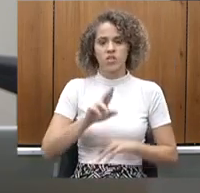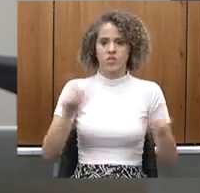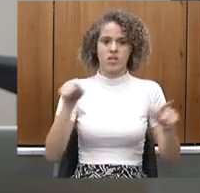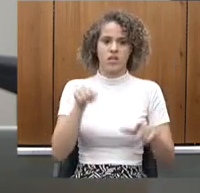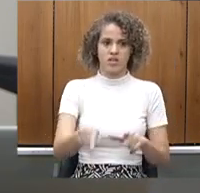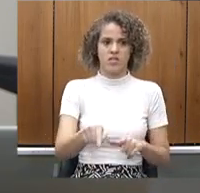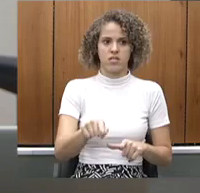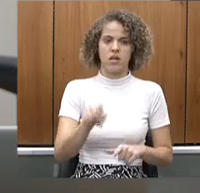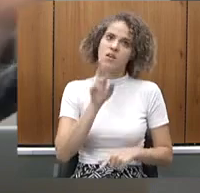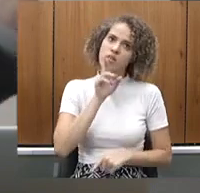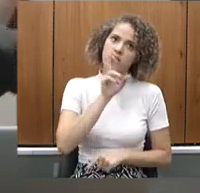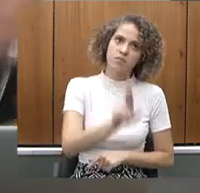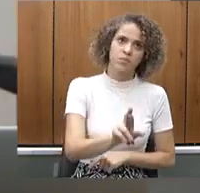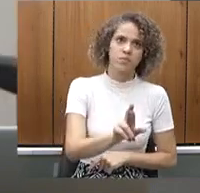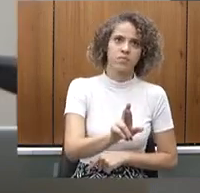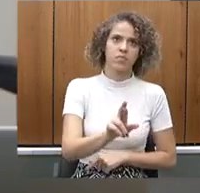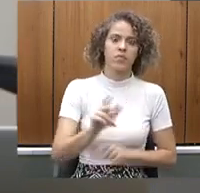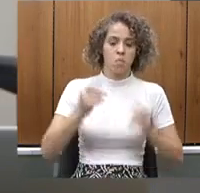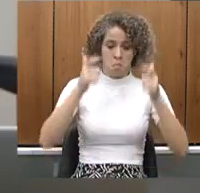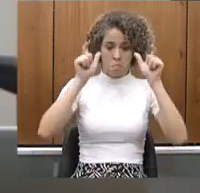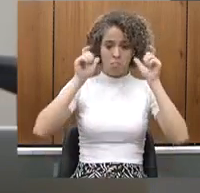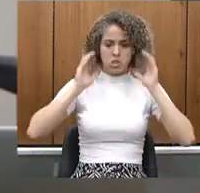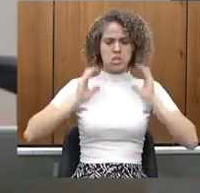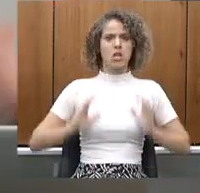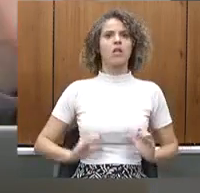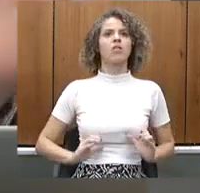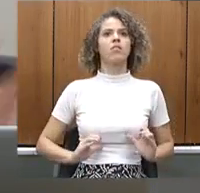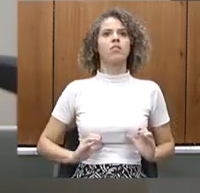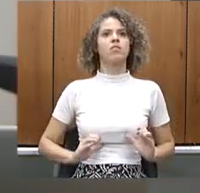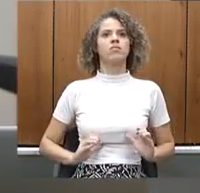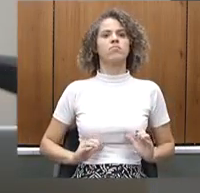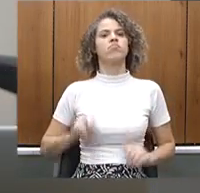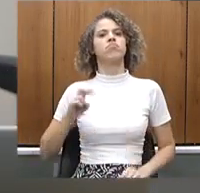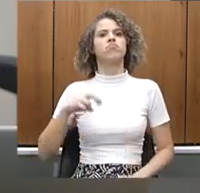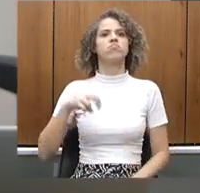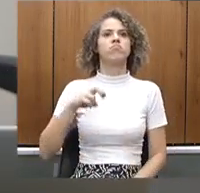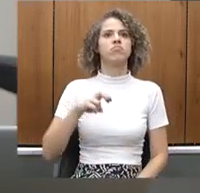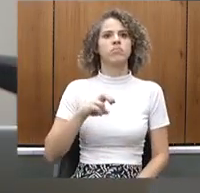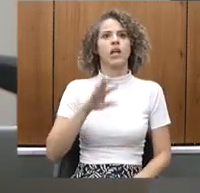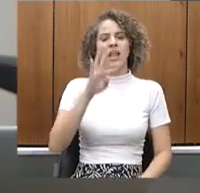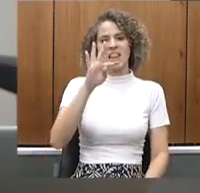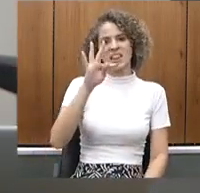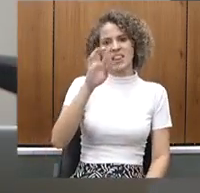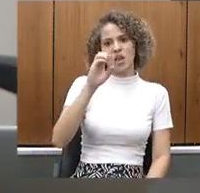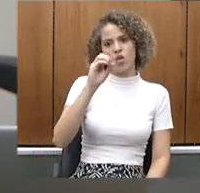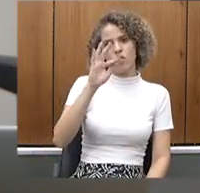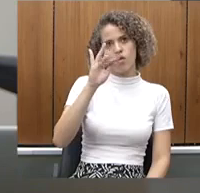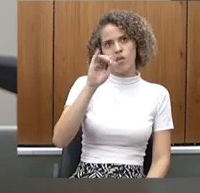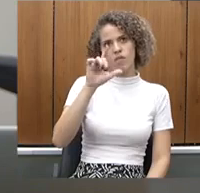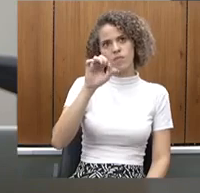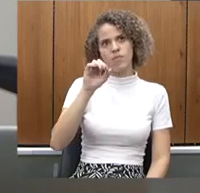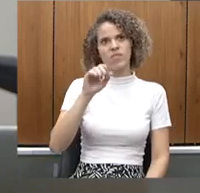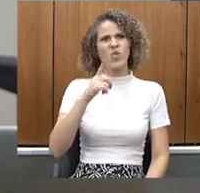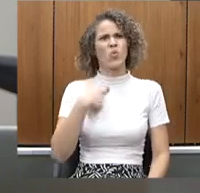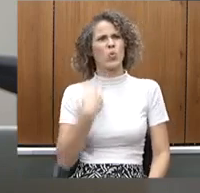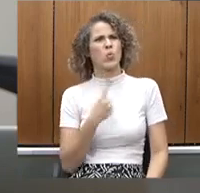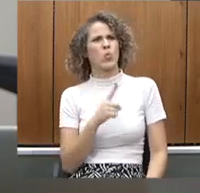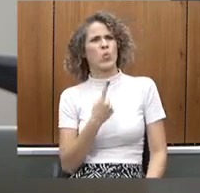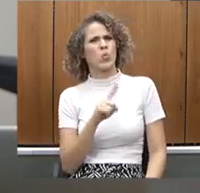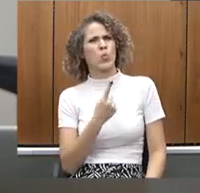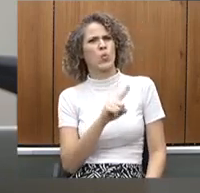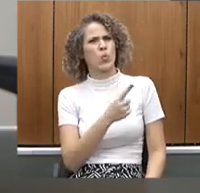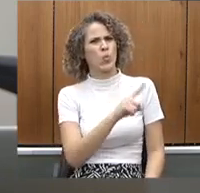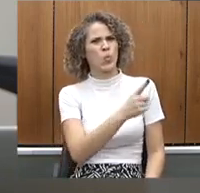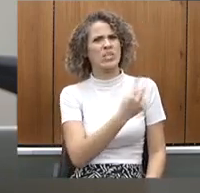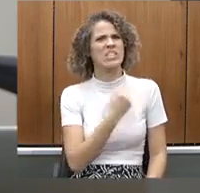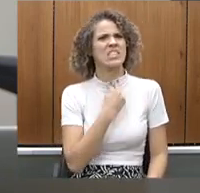diferença porque o cidadão vai bater lá em Delfinópolis não mas tá longe mas